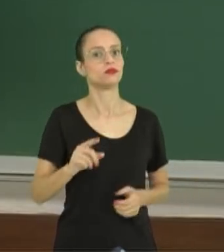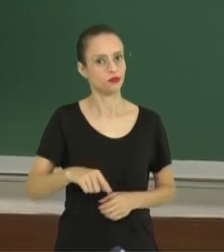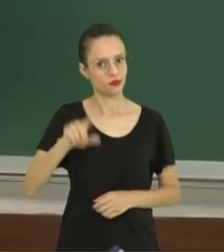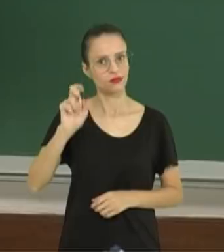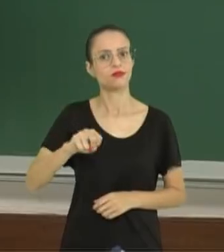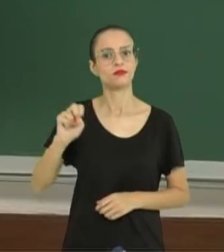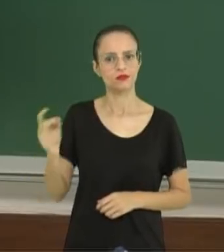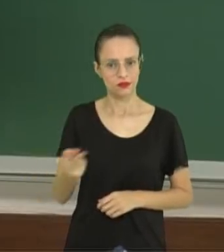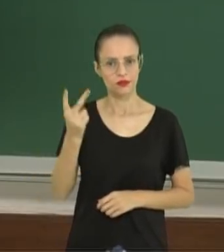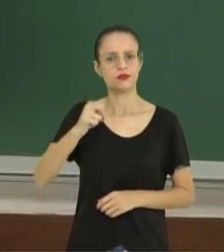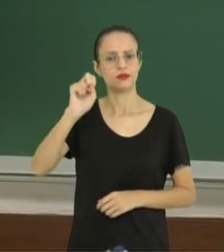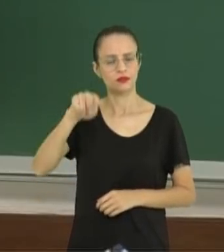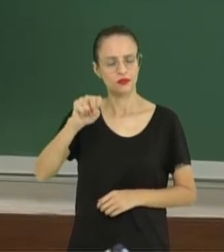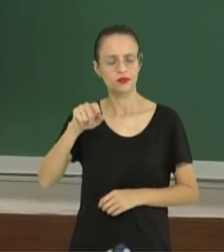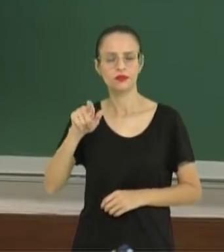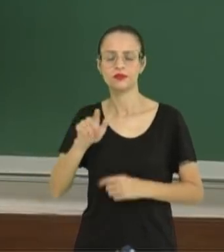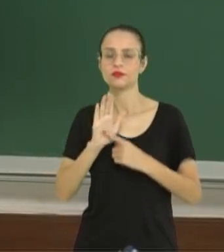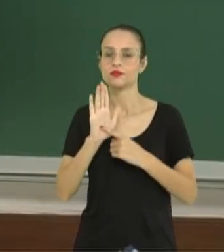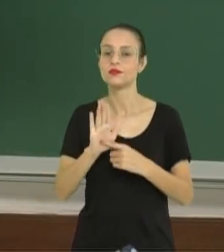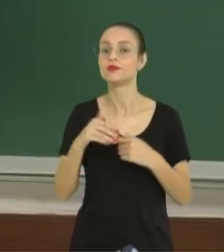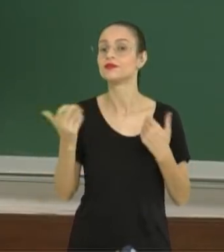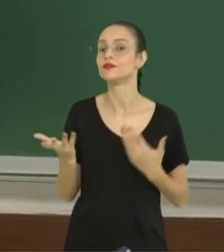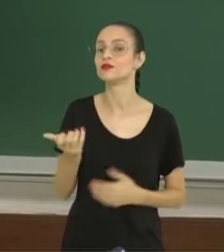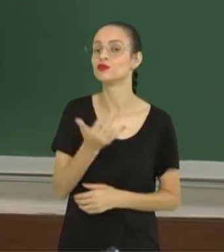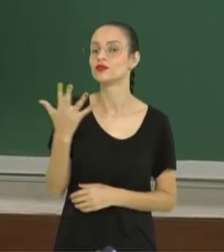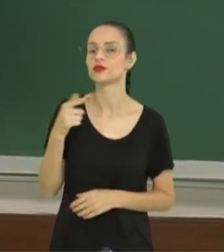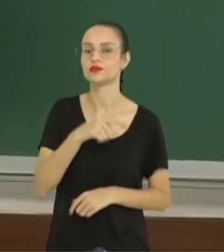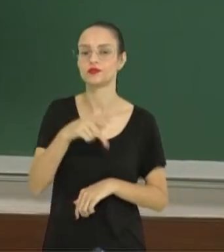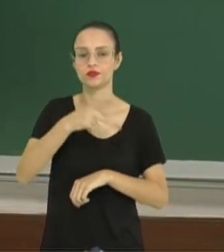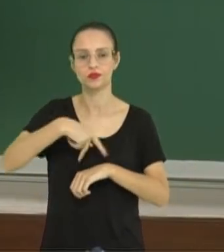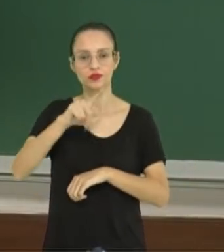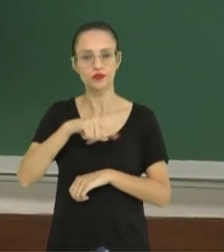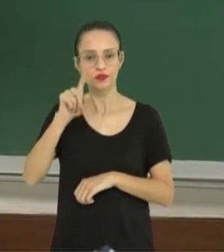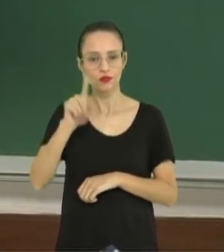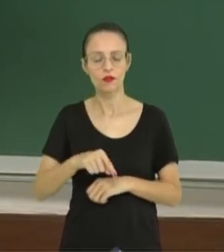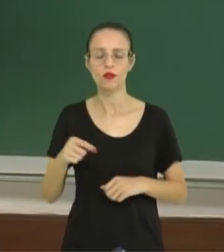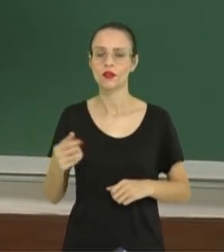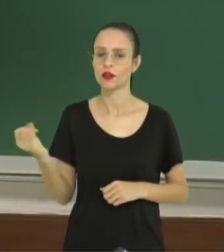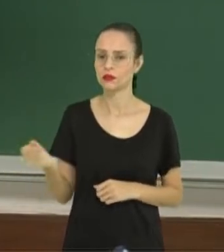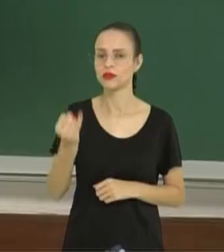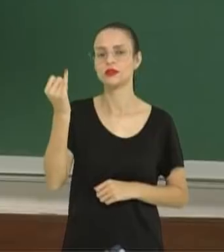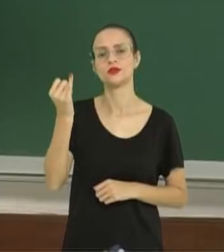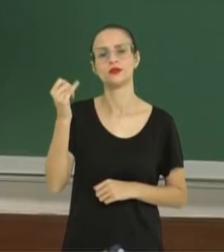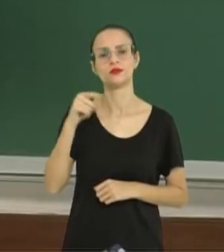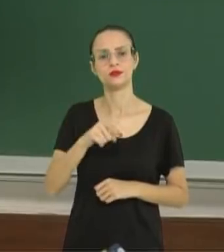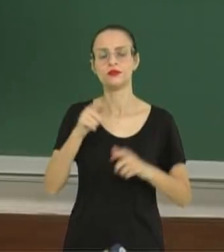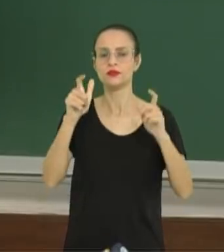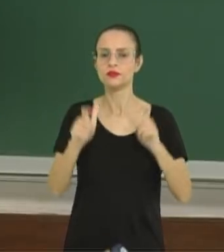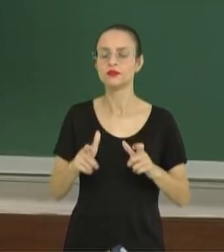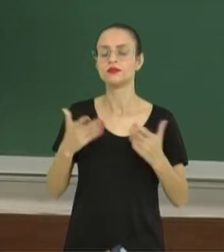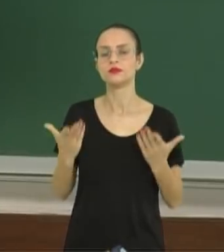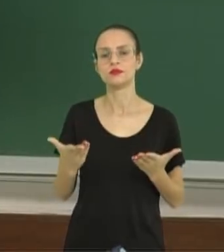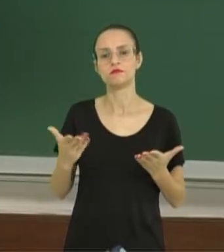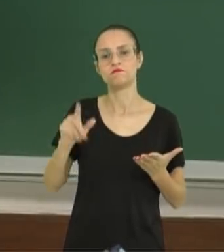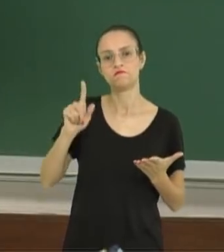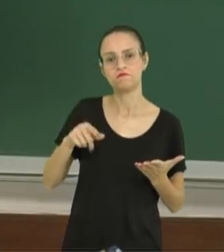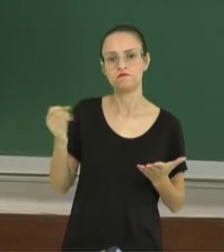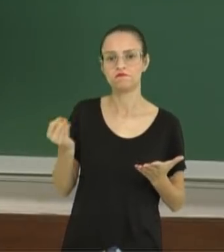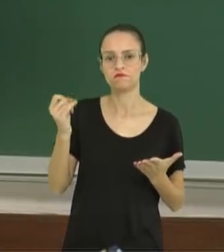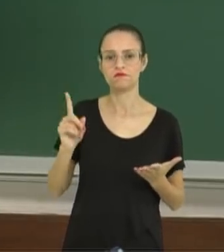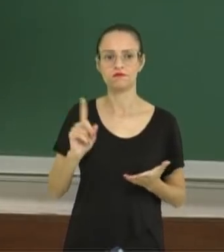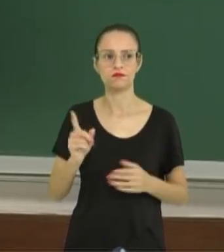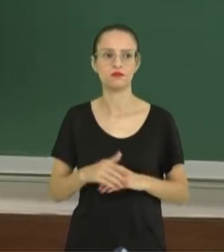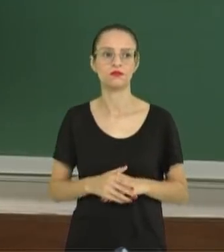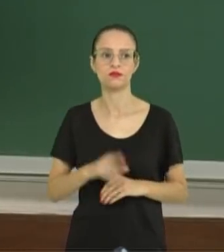dava-se valor, né? Isso determinava até o quanto aquele país era importante, aquela região era importante ou não. Então a